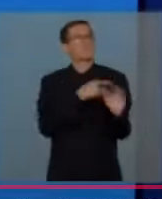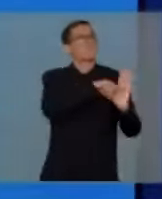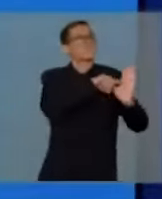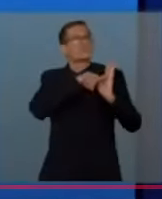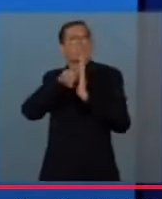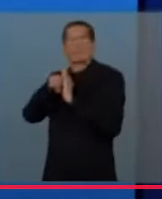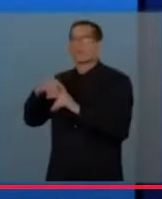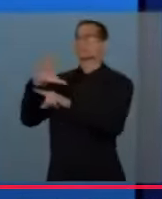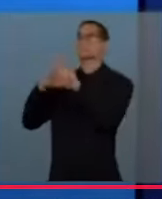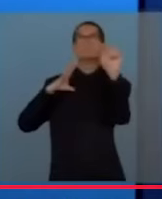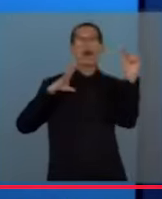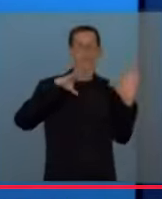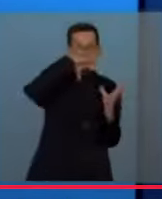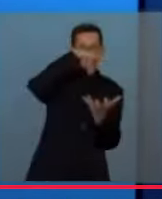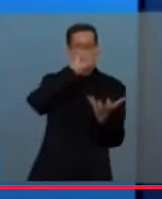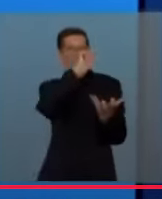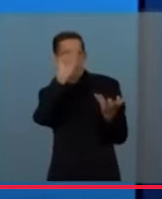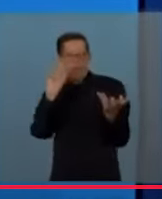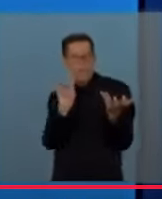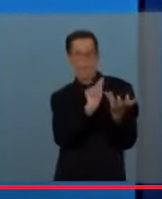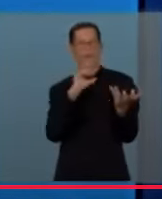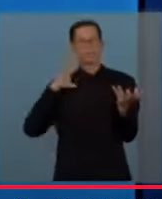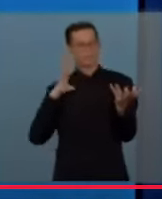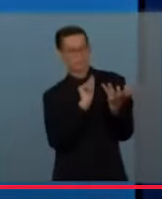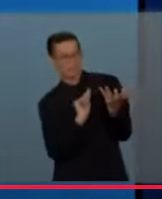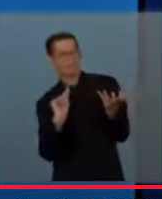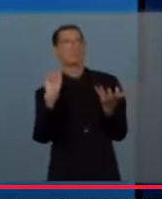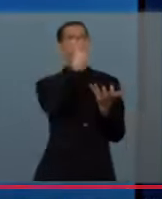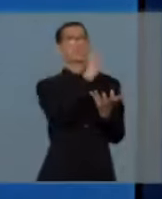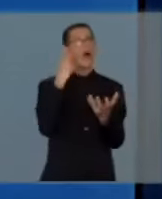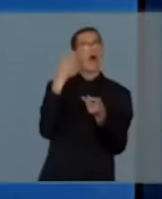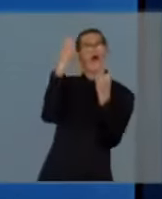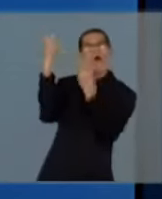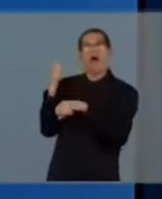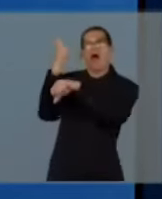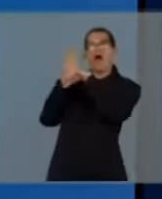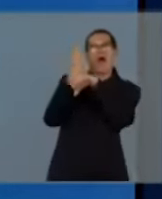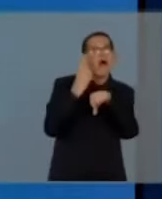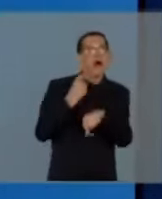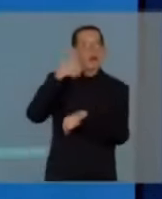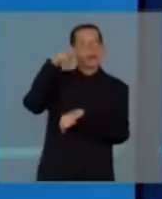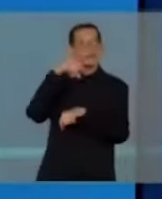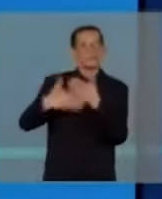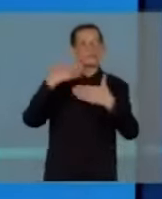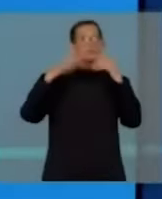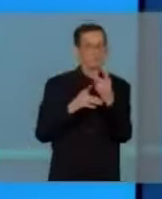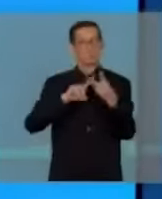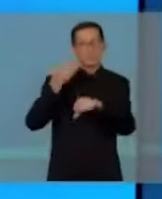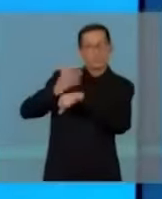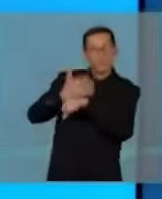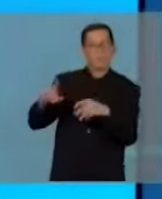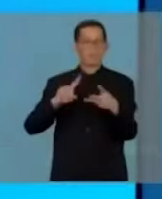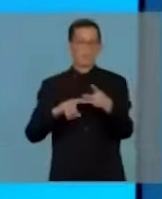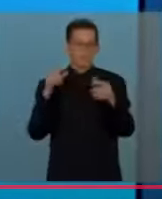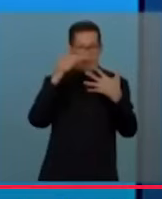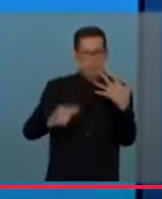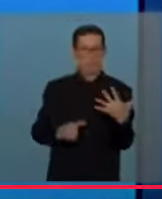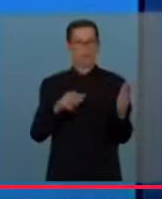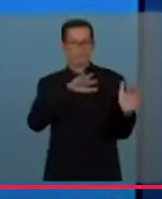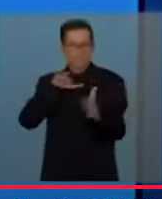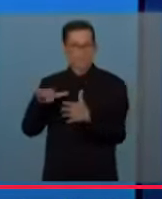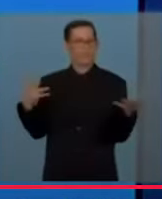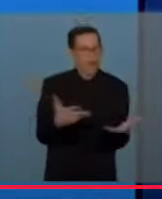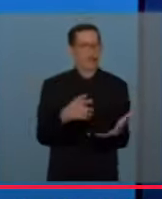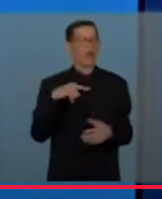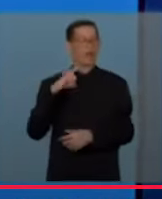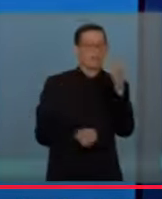seus índices de criminalidade e percebemos que eles investiram em aumento de efetivo treinamento equipamento e tecnologia E Agora Nós temos o Smart sampa o Smart sampa que é uma pena que eu demorei um